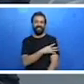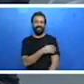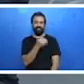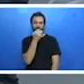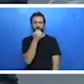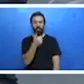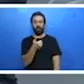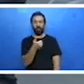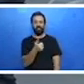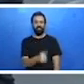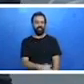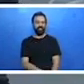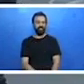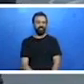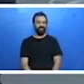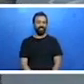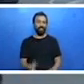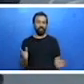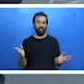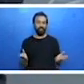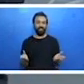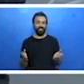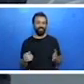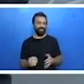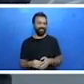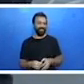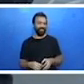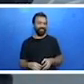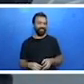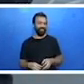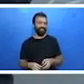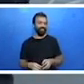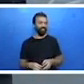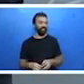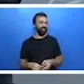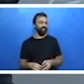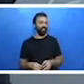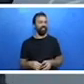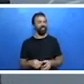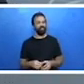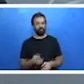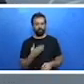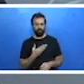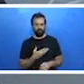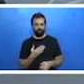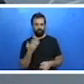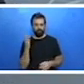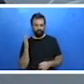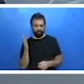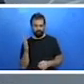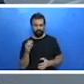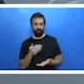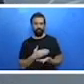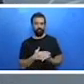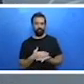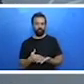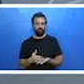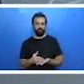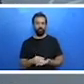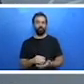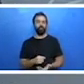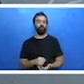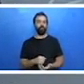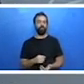Tudo bem com vocês? Hoje nós vamos aqui para a nossa aula da unidade 12 e já vamos dar início na unidade